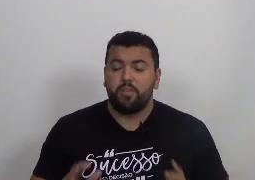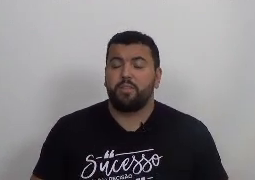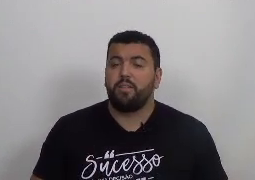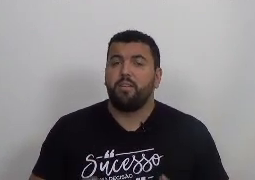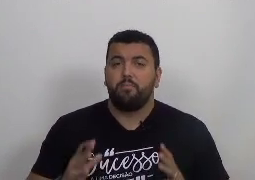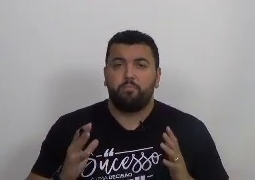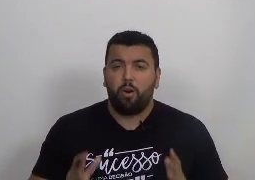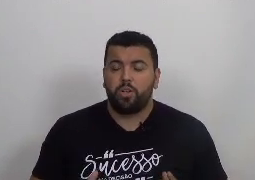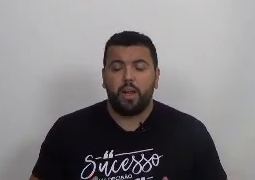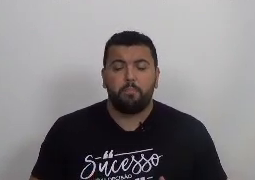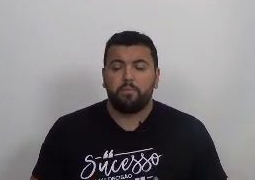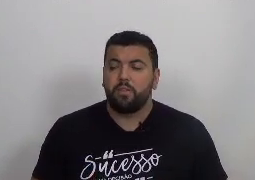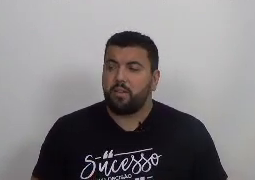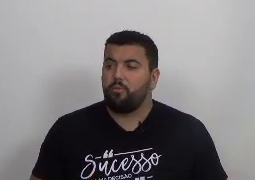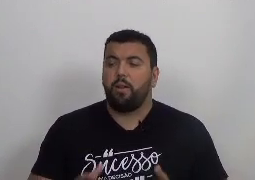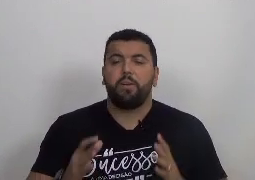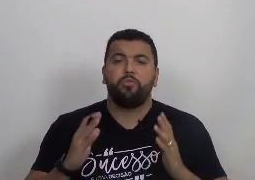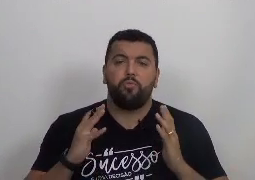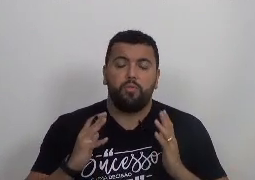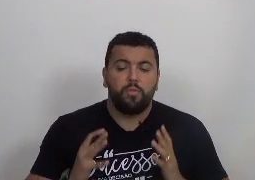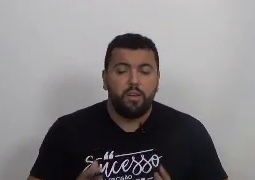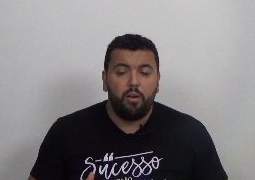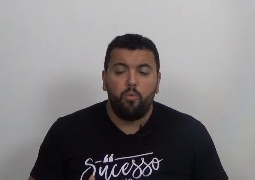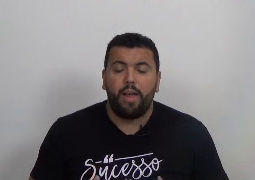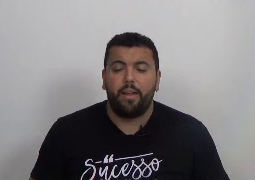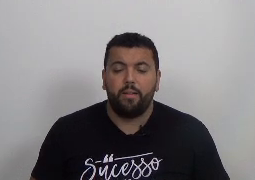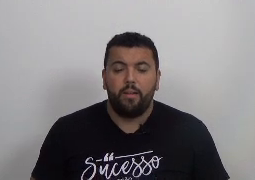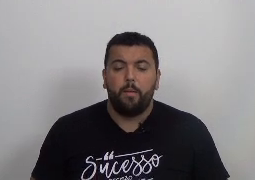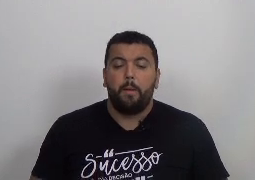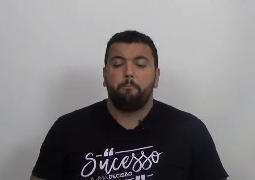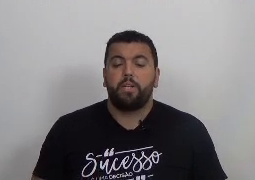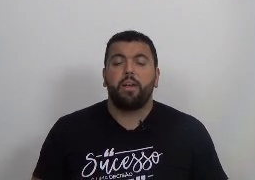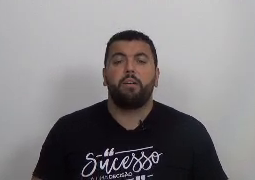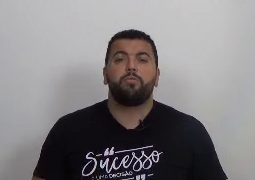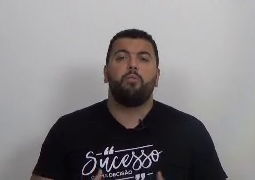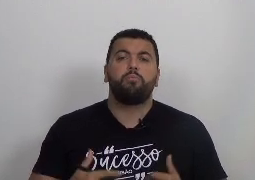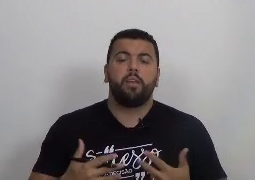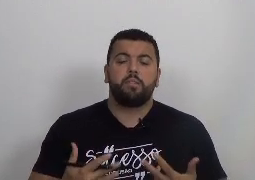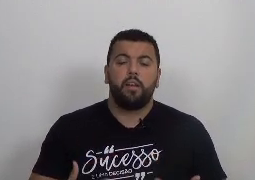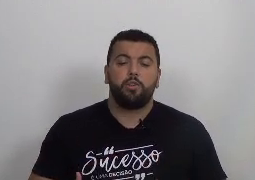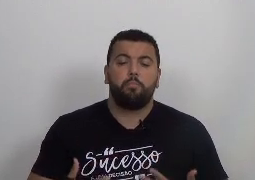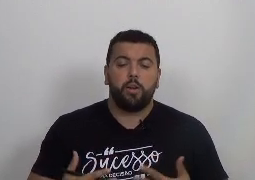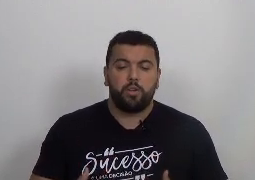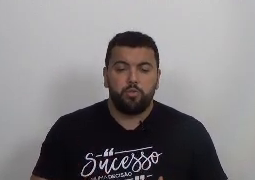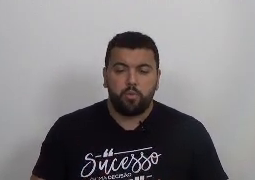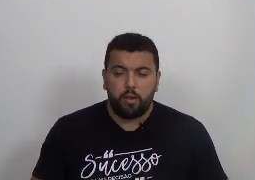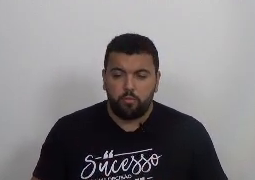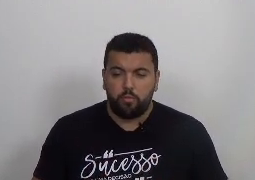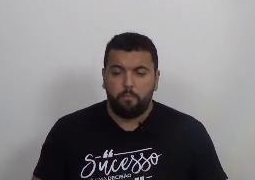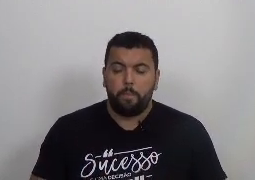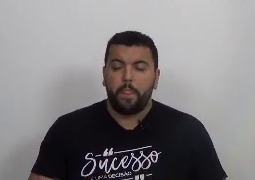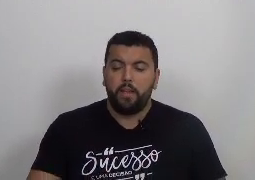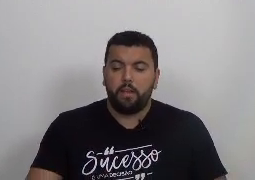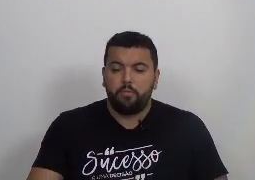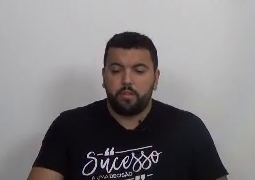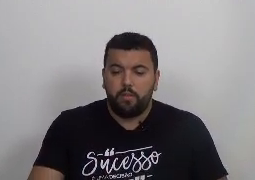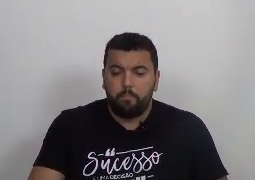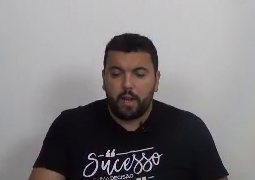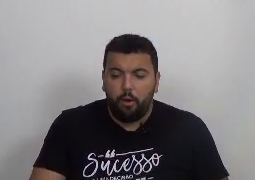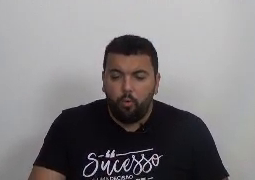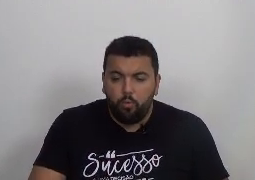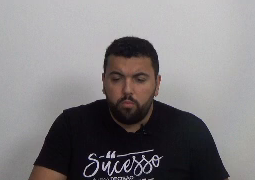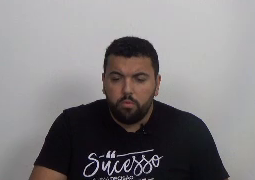da ceperj e você pode cair para você tem problema de novo e não é mais gelado não tem essa resposta de um quinto